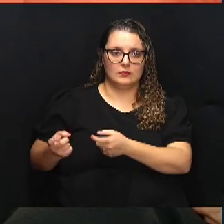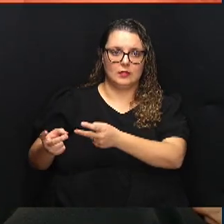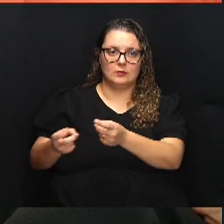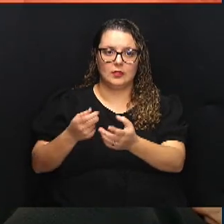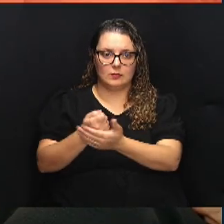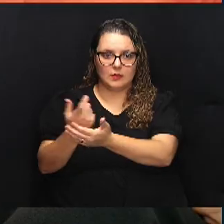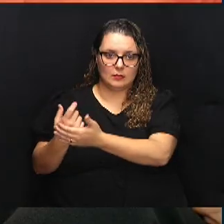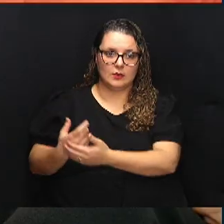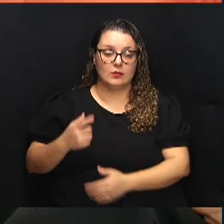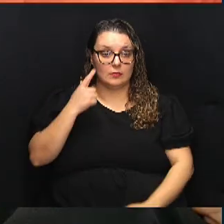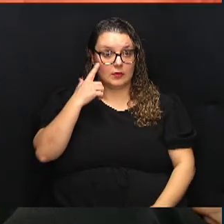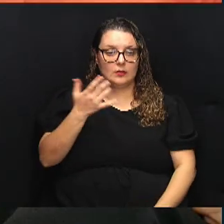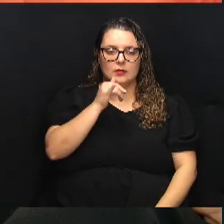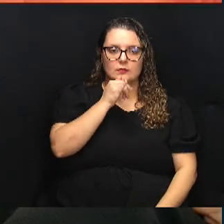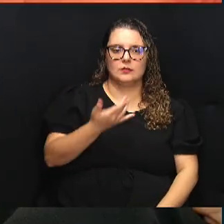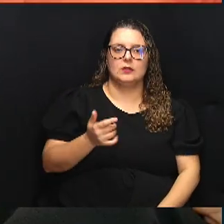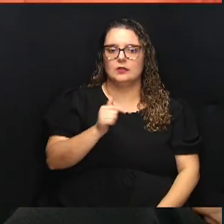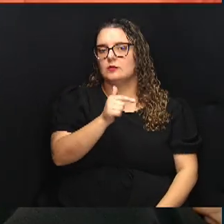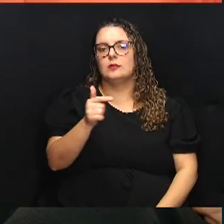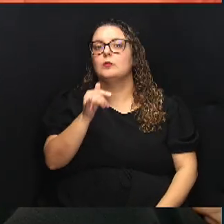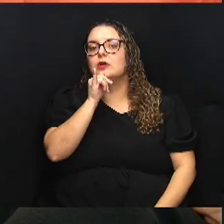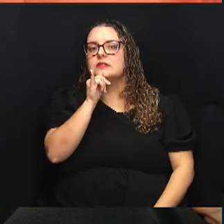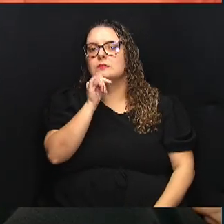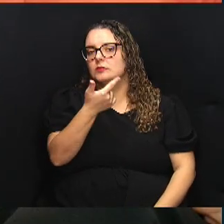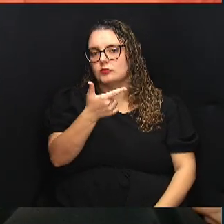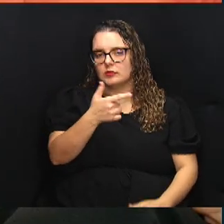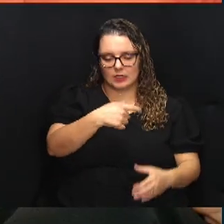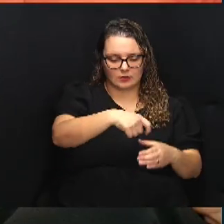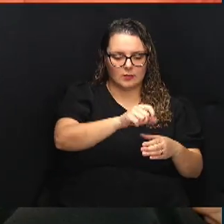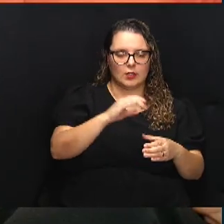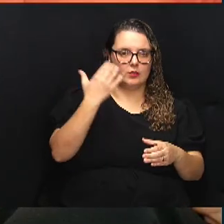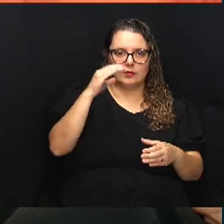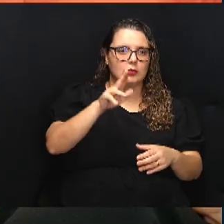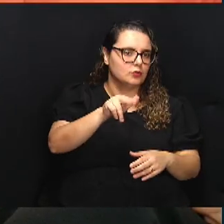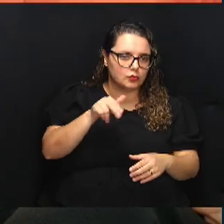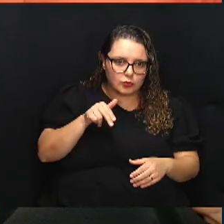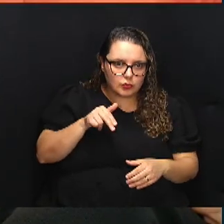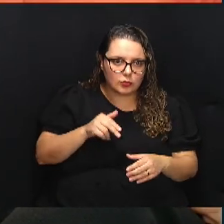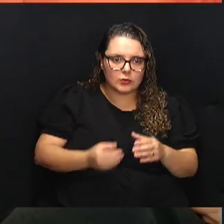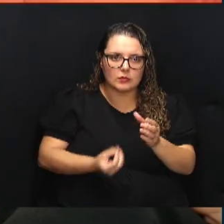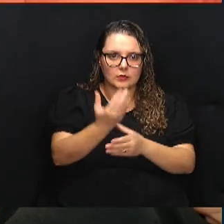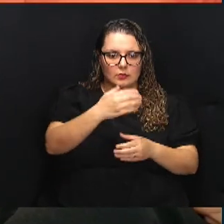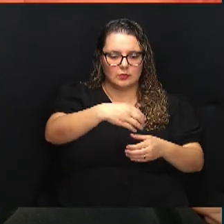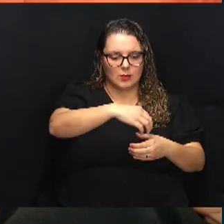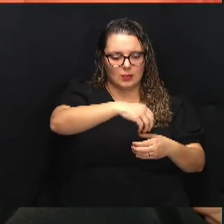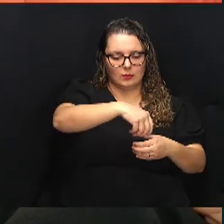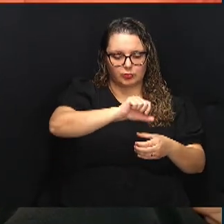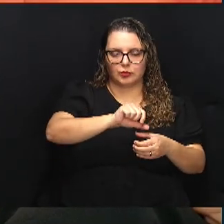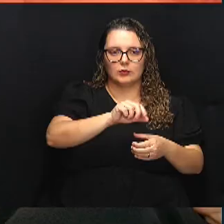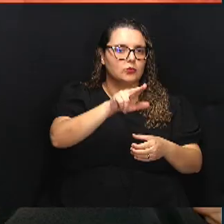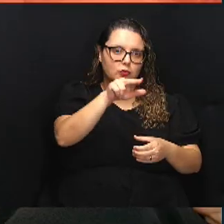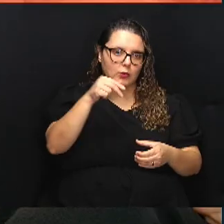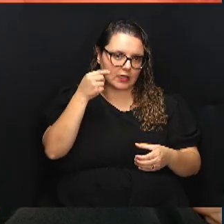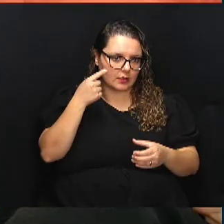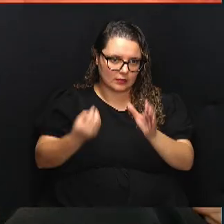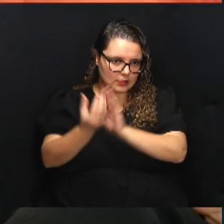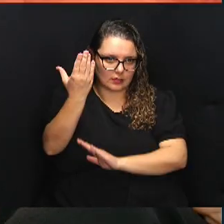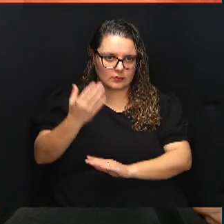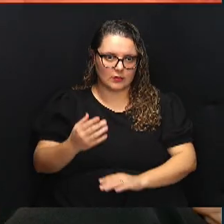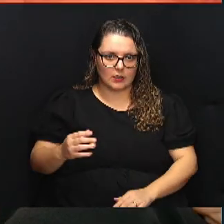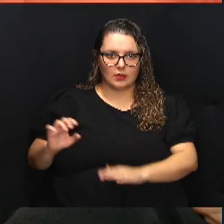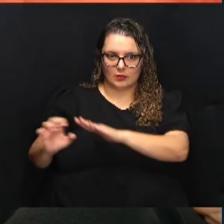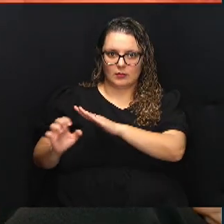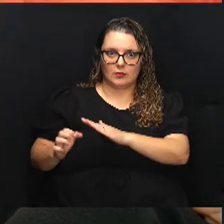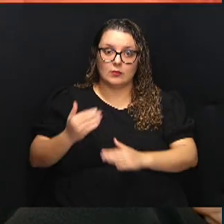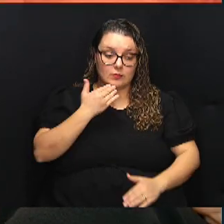pessoal. Suponha que não existe uma latinha de Coca-Cola. Ninguém nunca inventou uma latinha de refrigerante. Aí uma empresa vai e te pede, faça